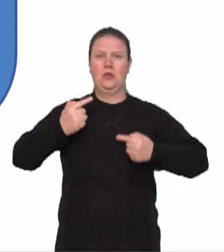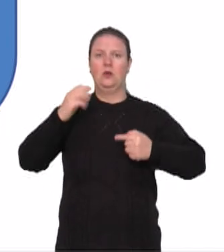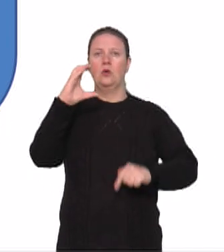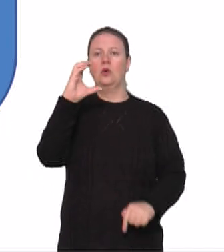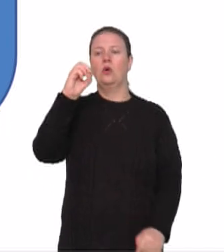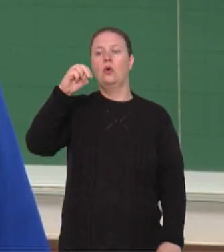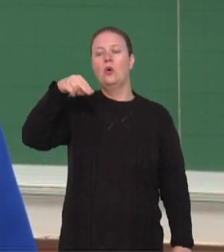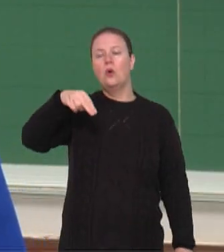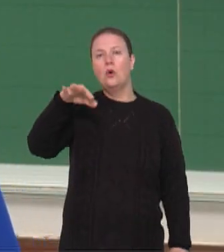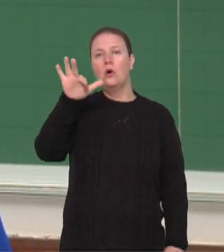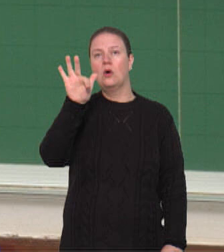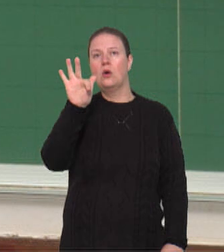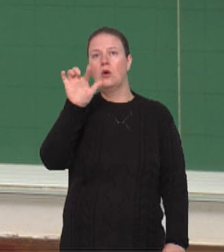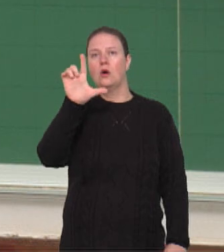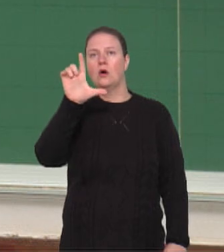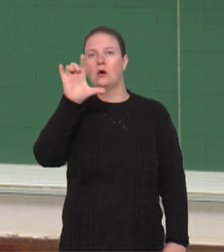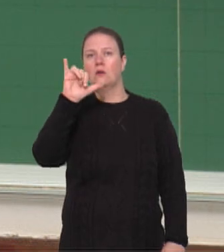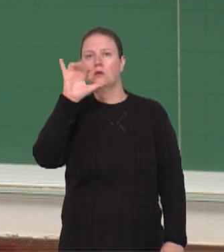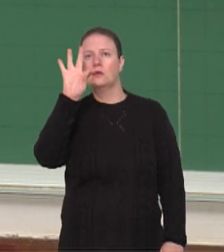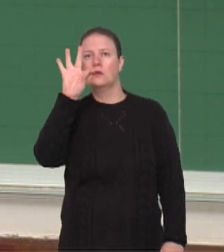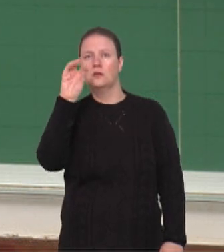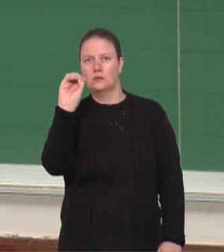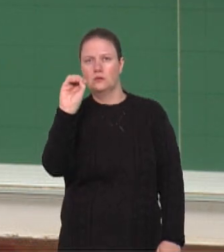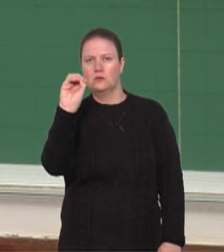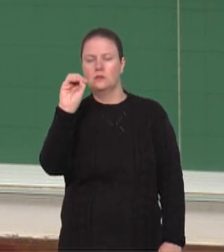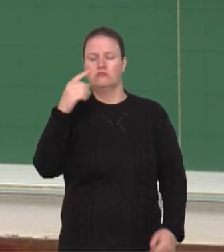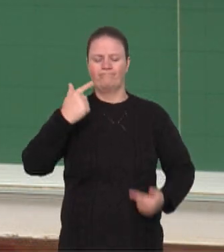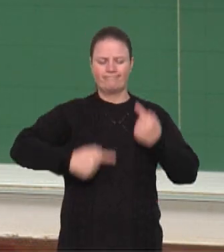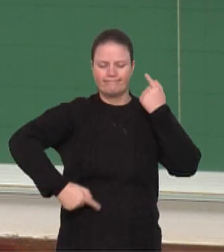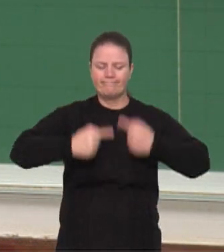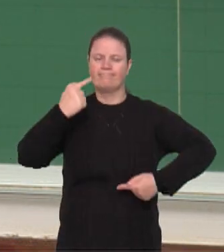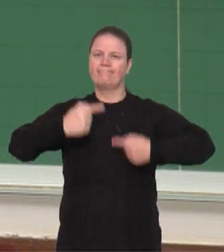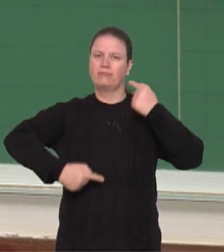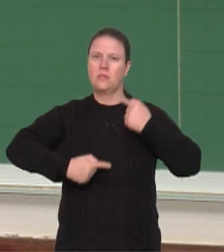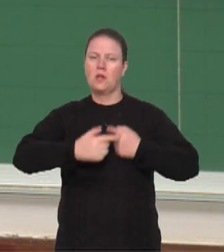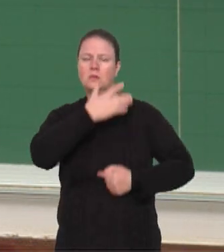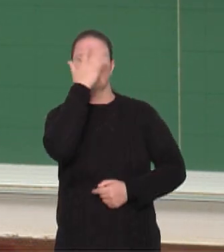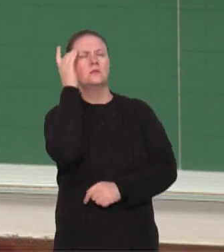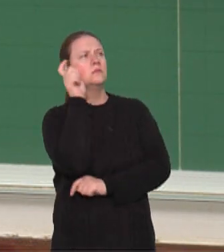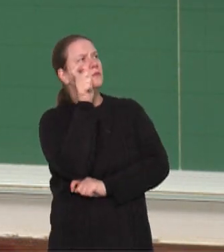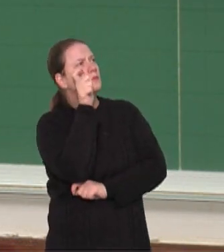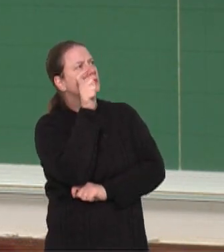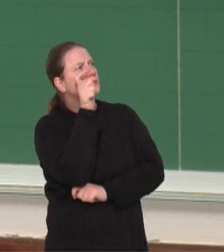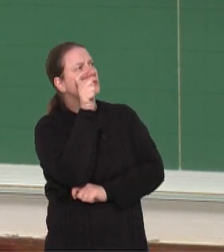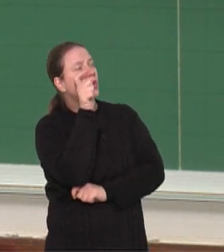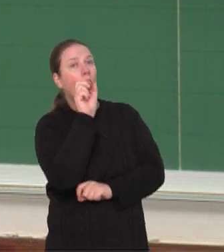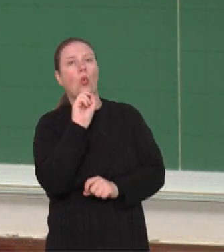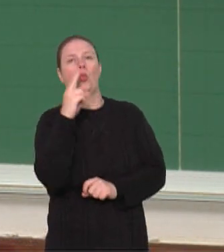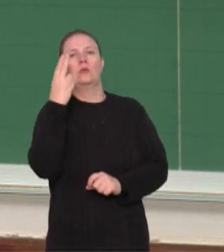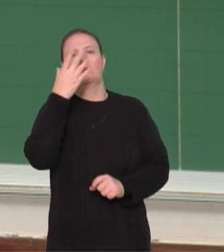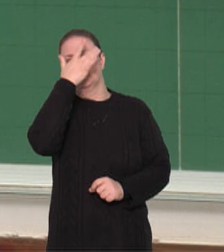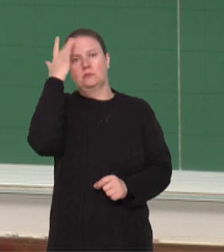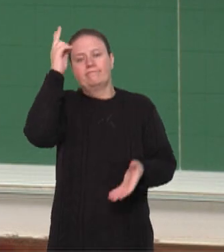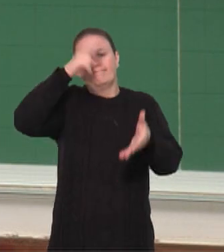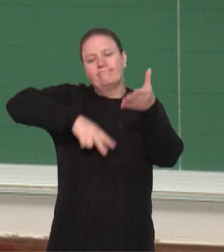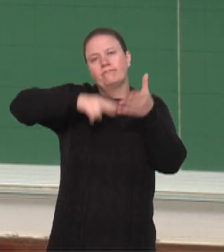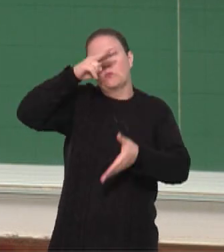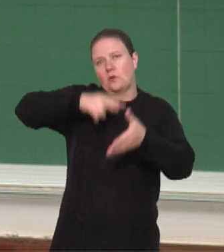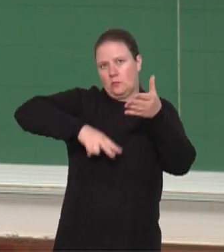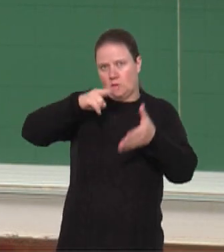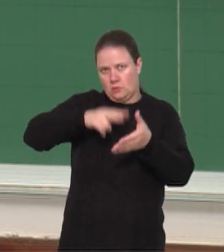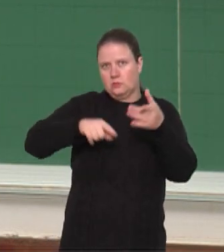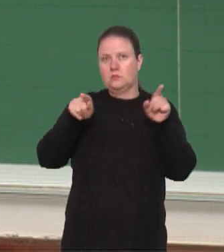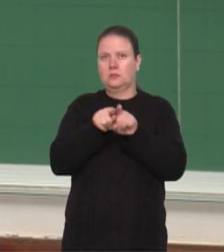a pessoa que está lá na plateia assistindo a peça teatral, né, ou o leitor que está lendo, no caso de vocês, né, a gente já vai ter